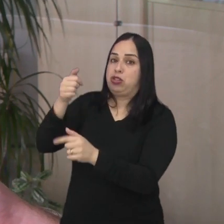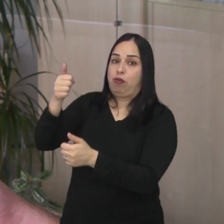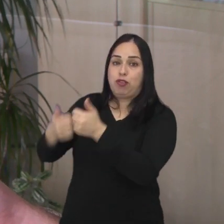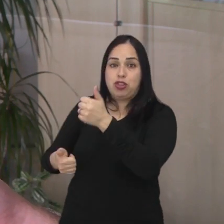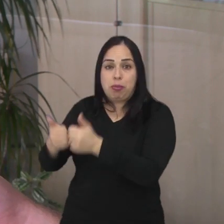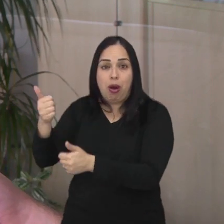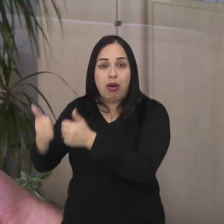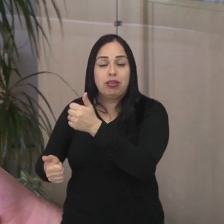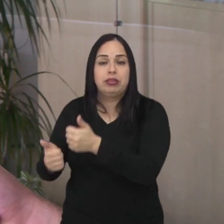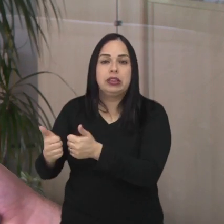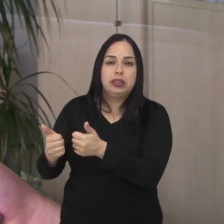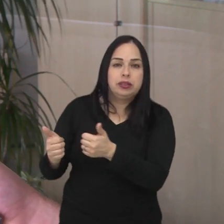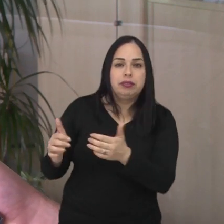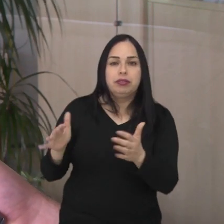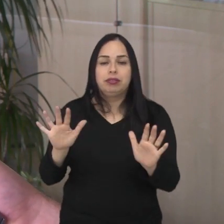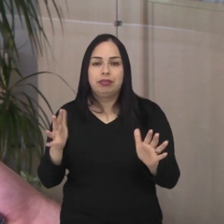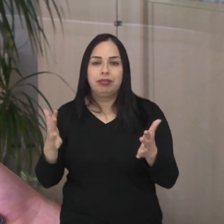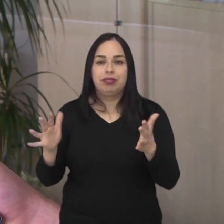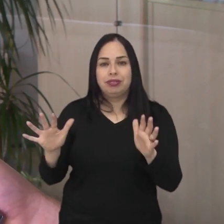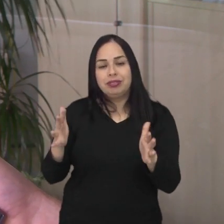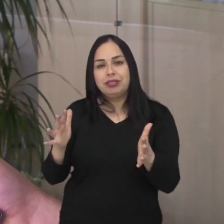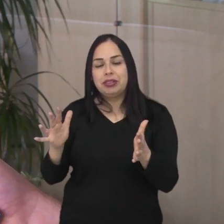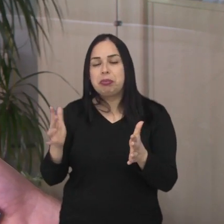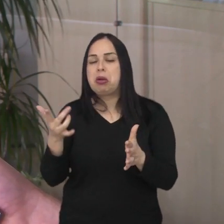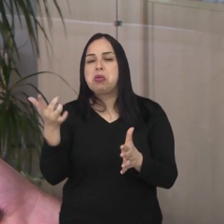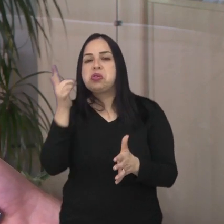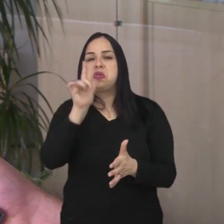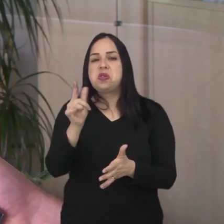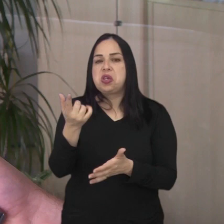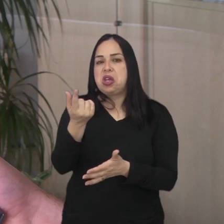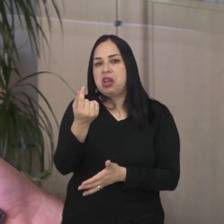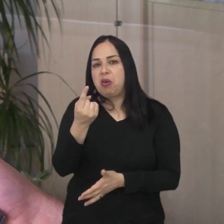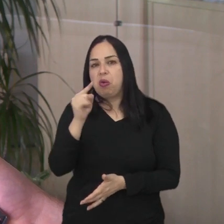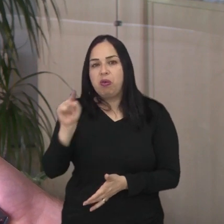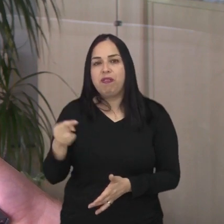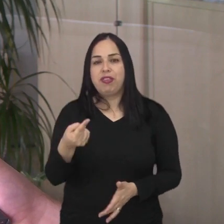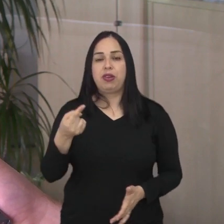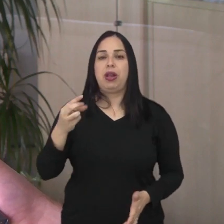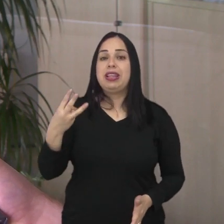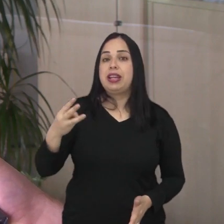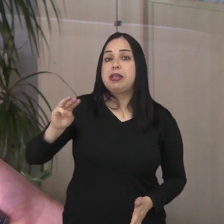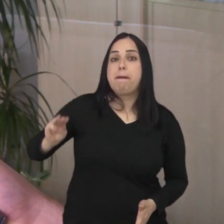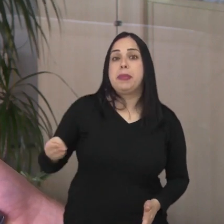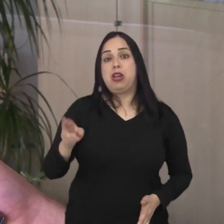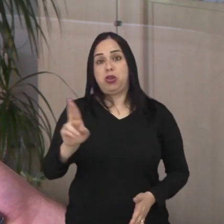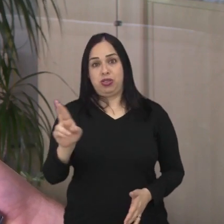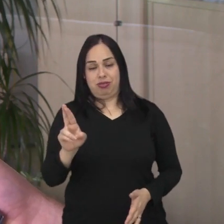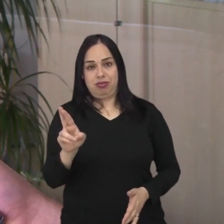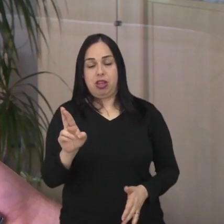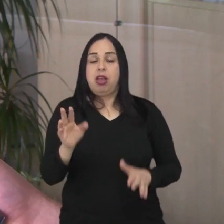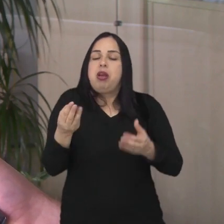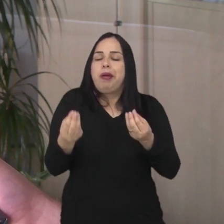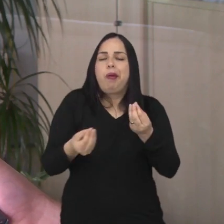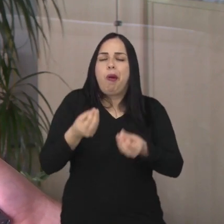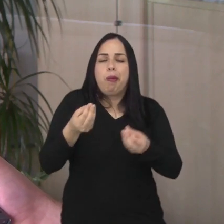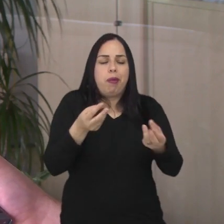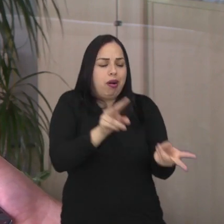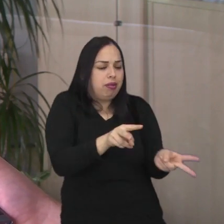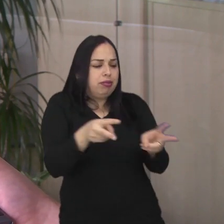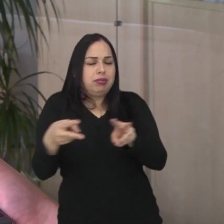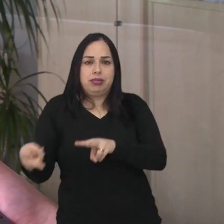futebol propriamente dito, chega no mínimo nesse tipo de faturamento para a empresa. Lembrando também como que é feita a